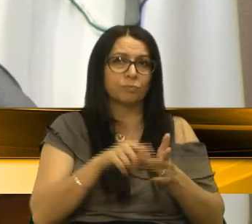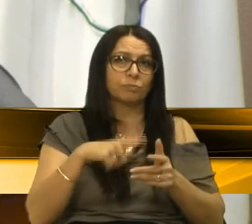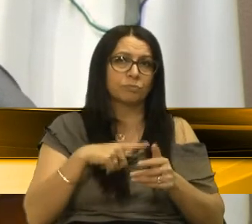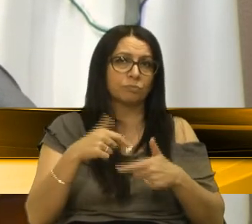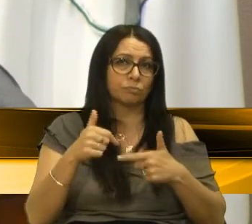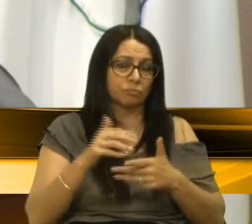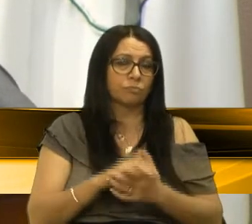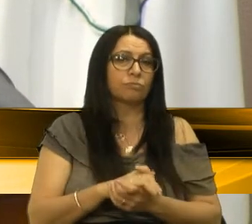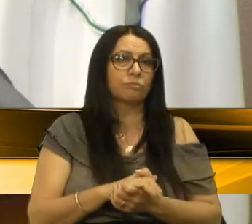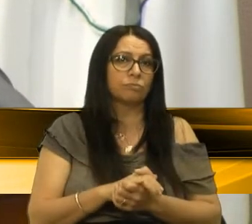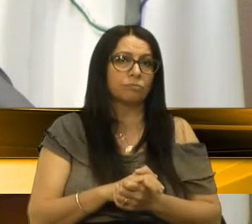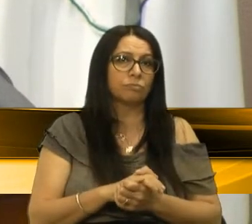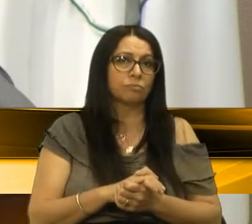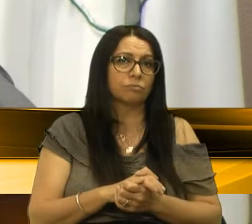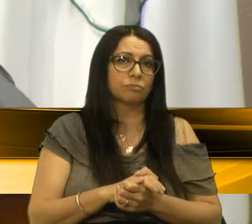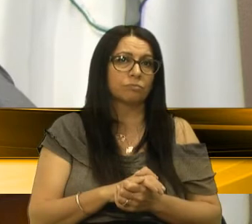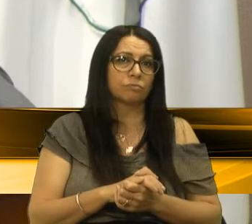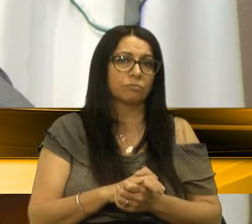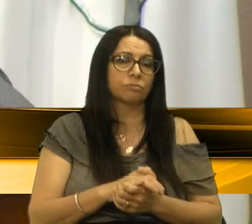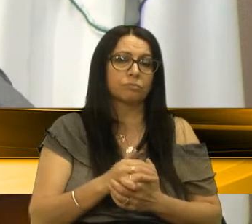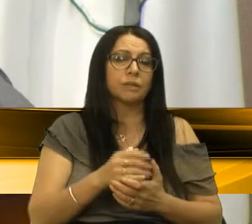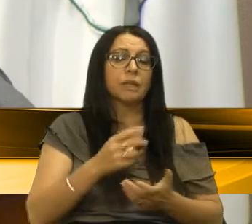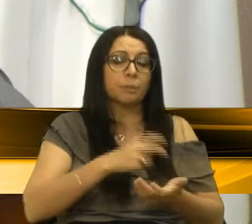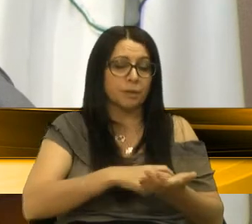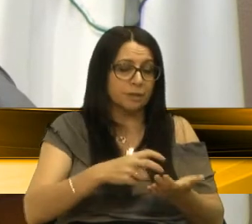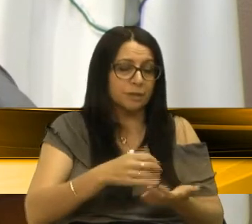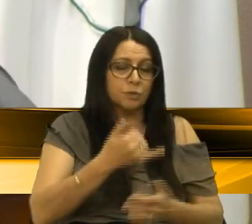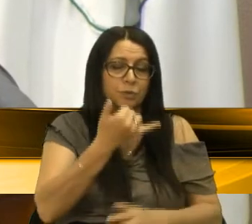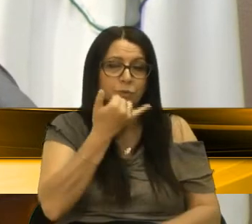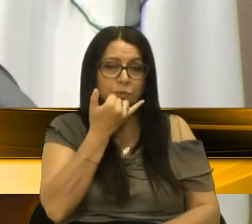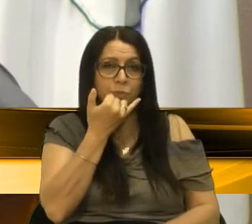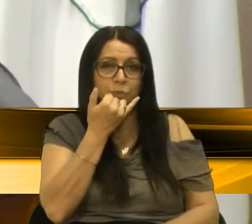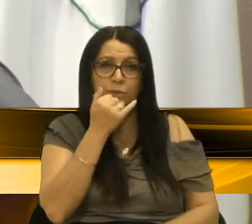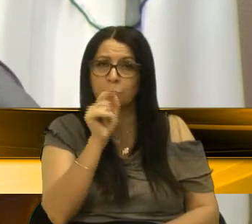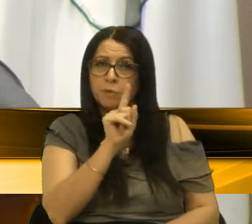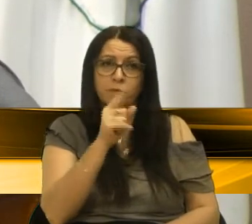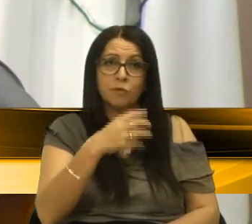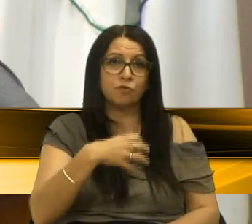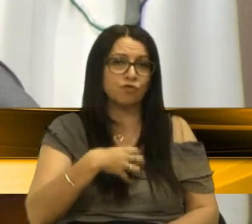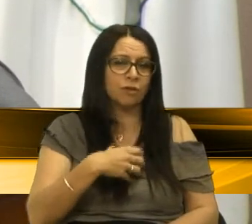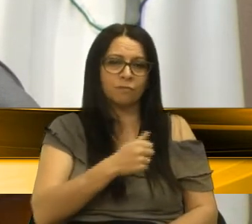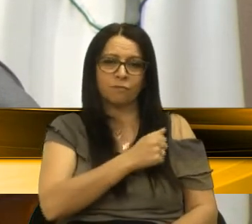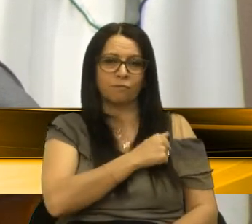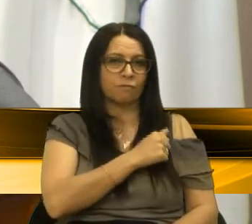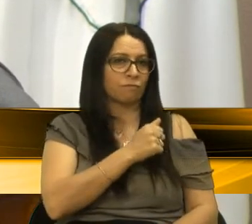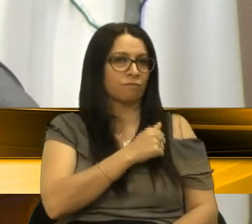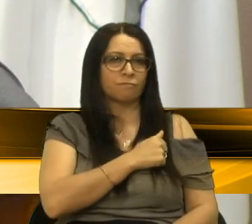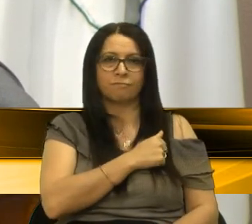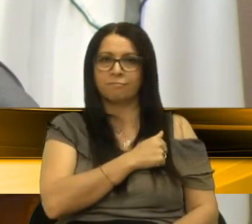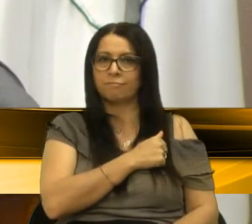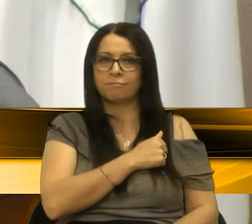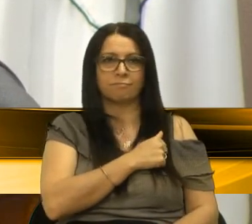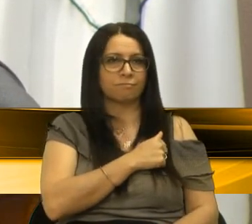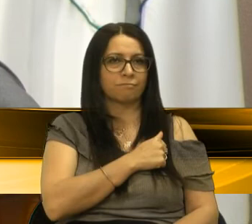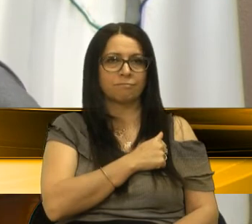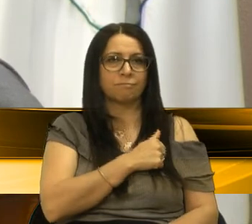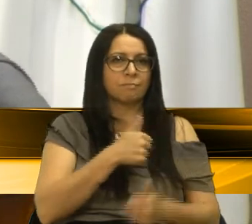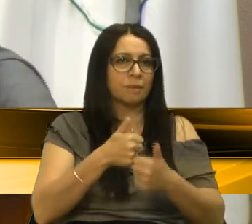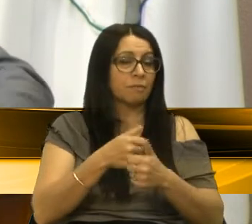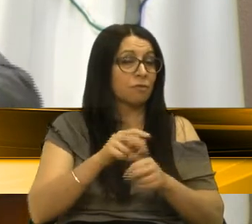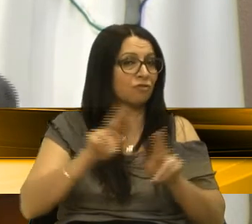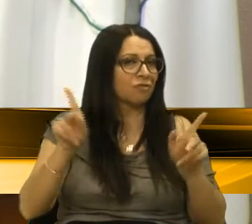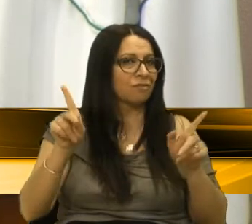trabalhou, processante, desculpe, não houve um gesto de humildade, de aproximação, muito pelo contrário,